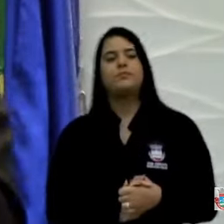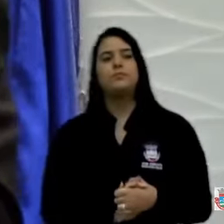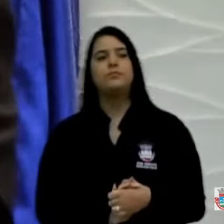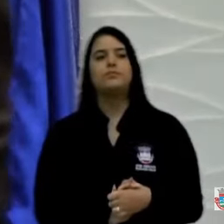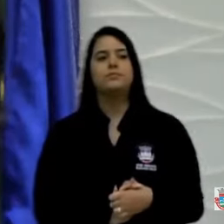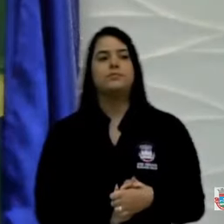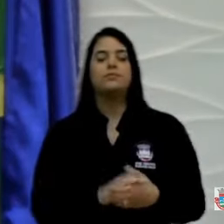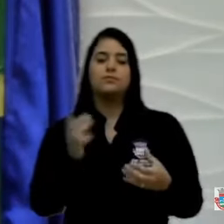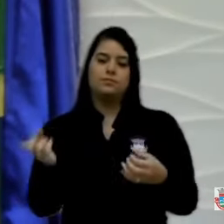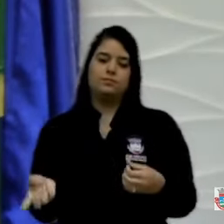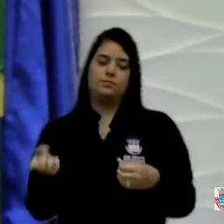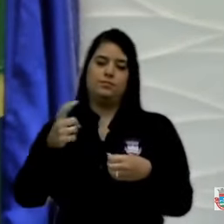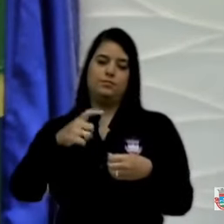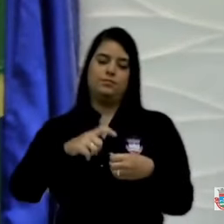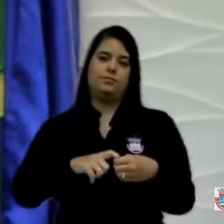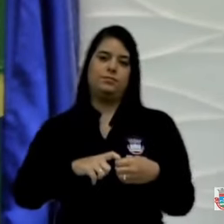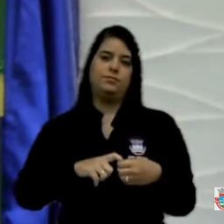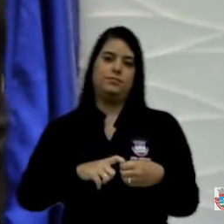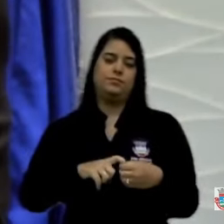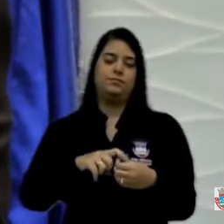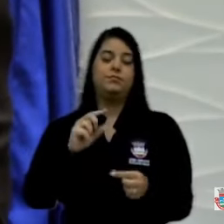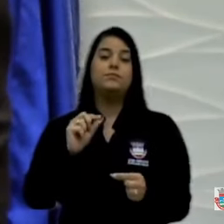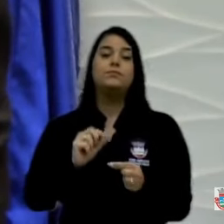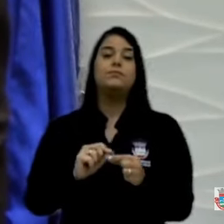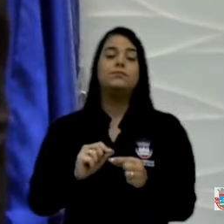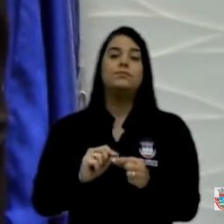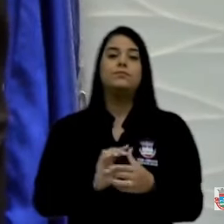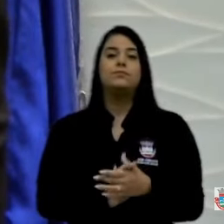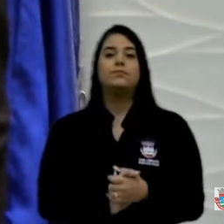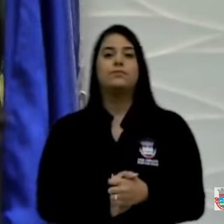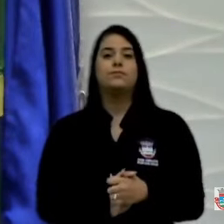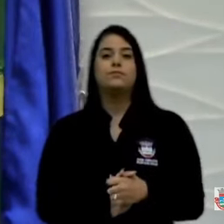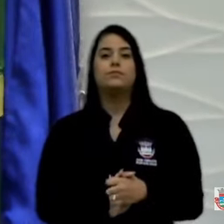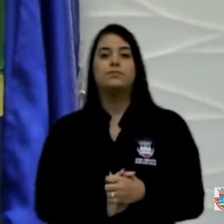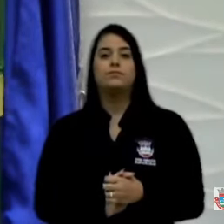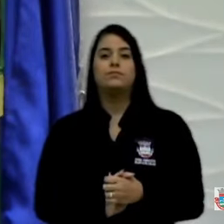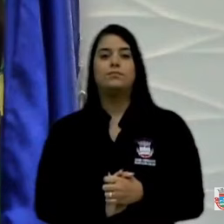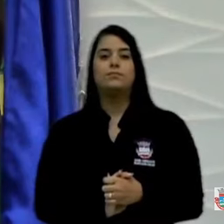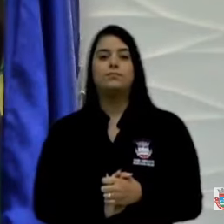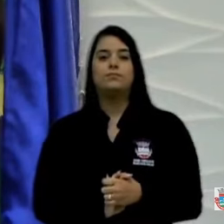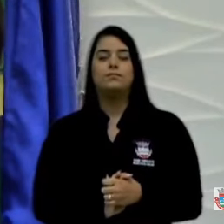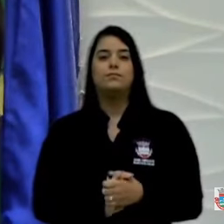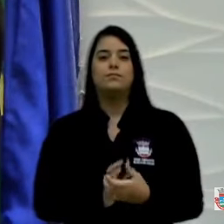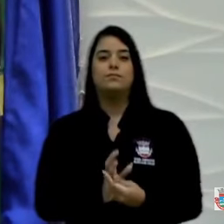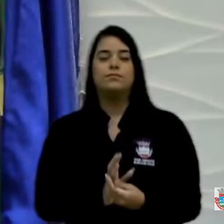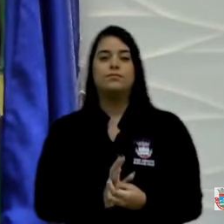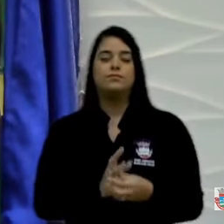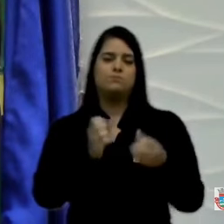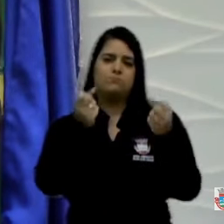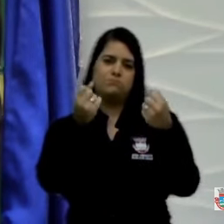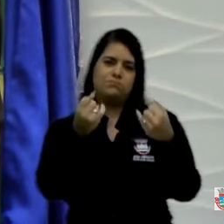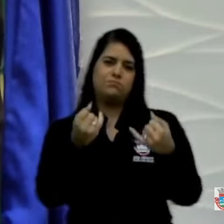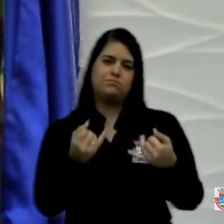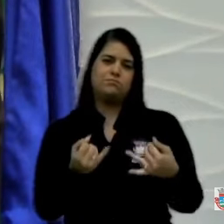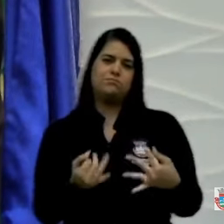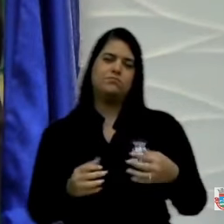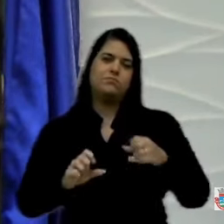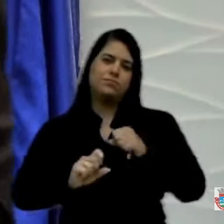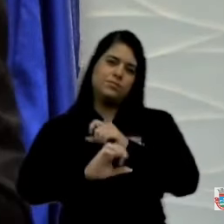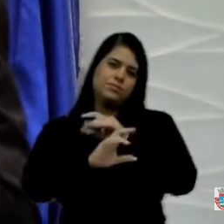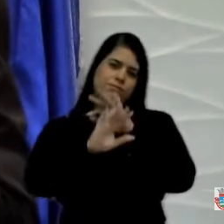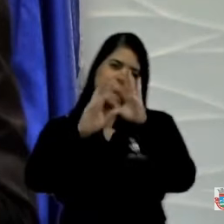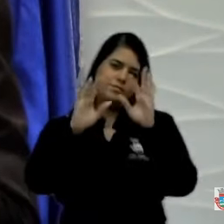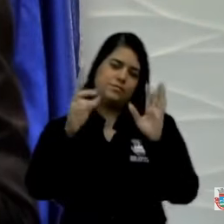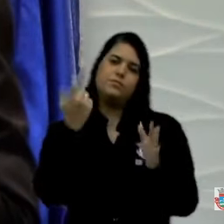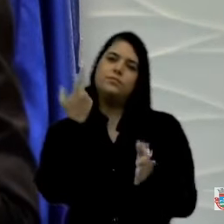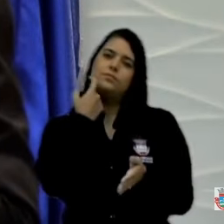ela ter voltado a fazer a prestação do faz de conta todas as sextas-feiras. Eu